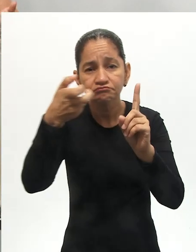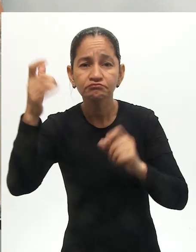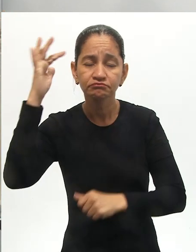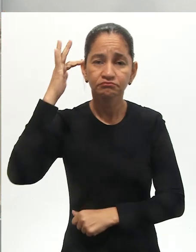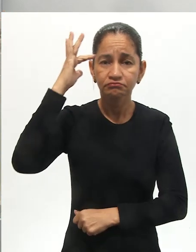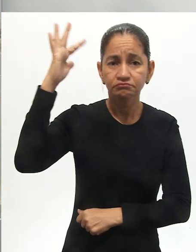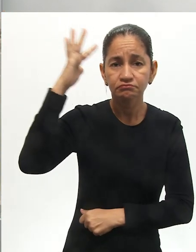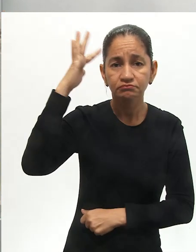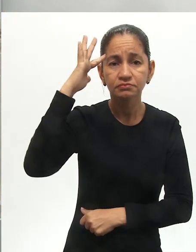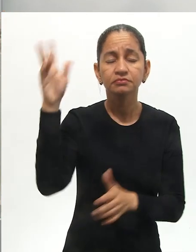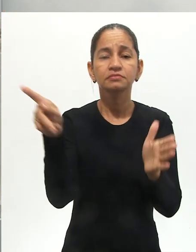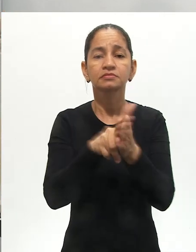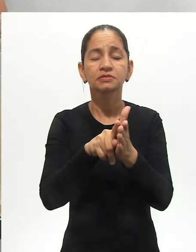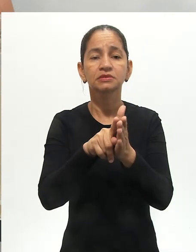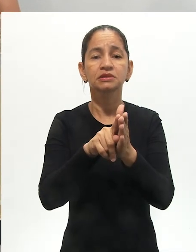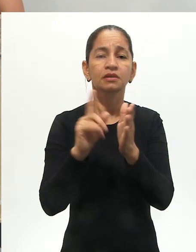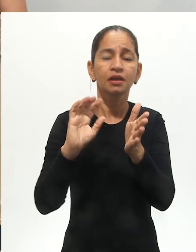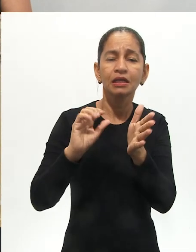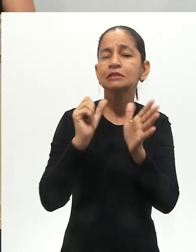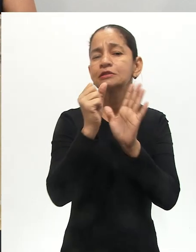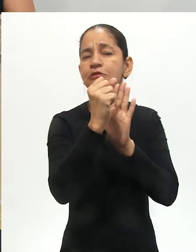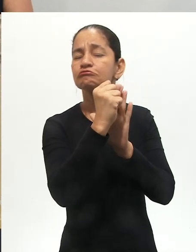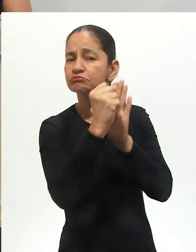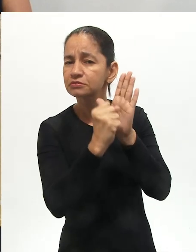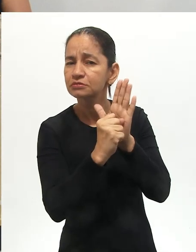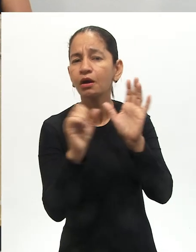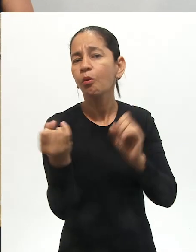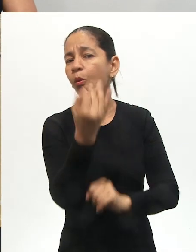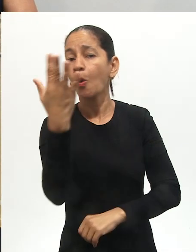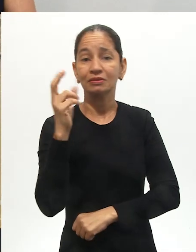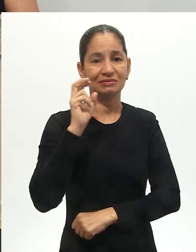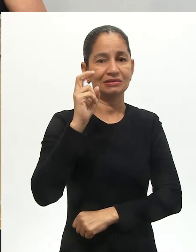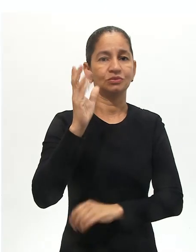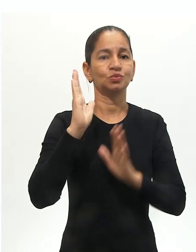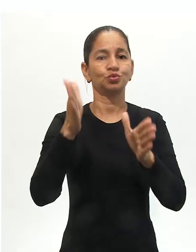que moldaram os 5 séculos de história do Brasil.